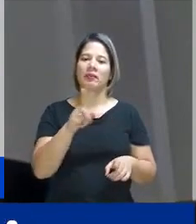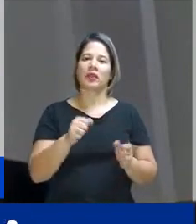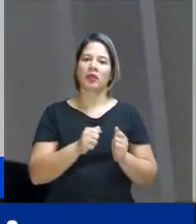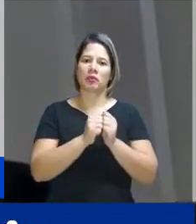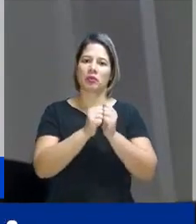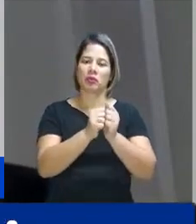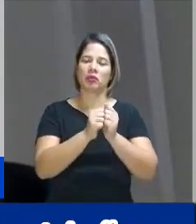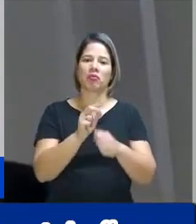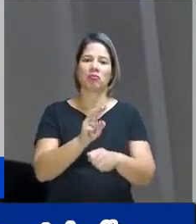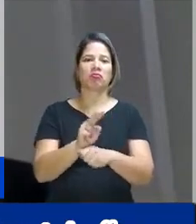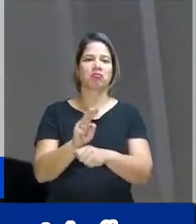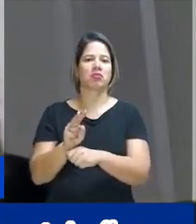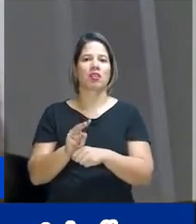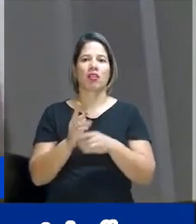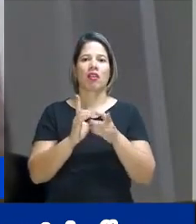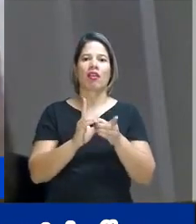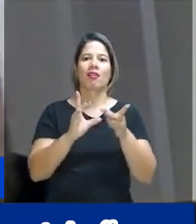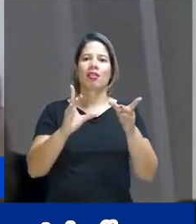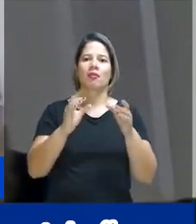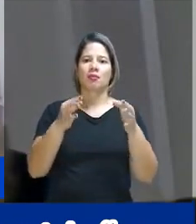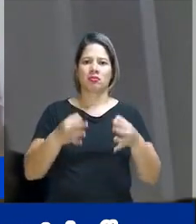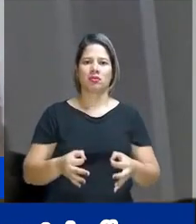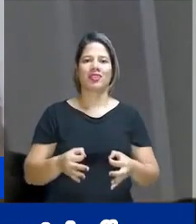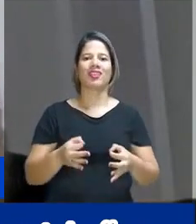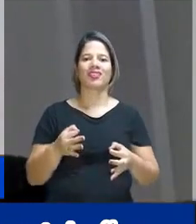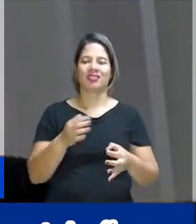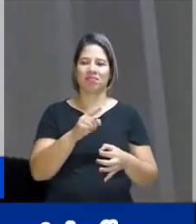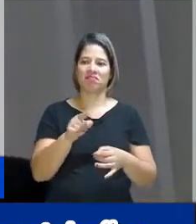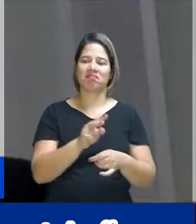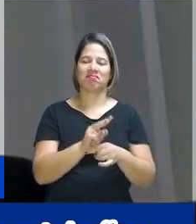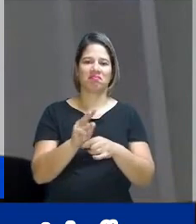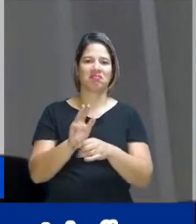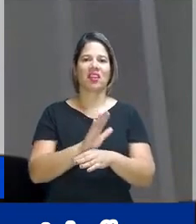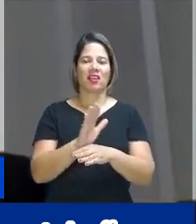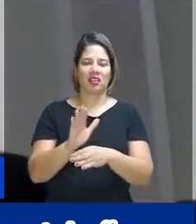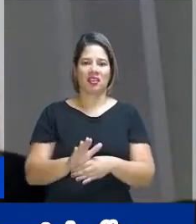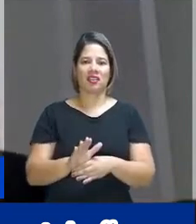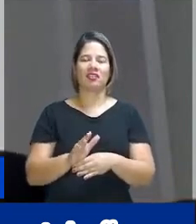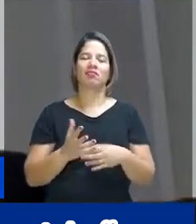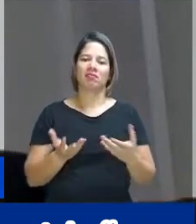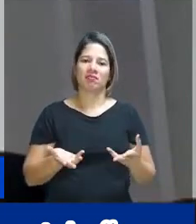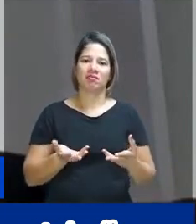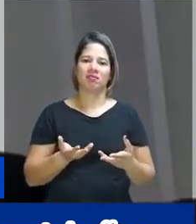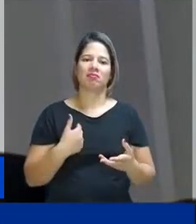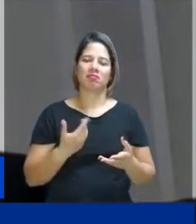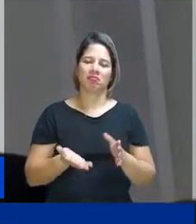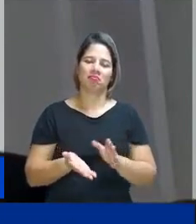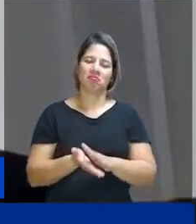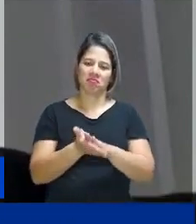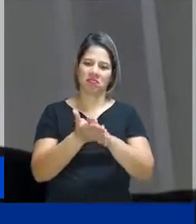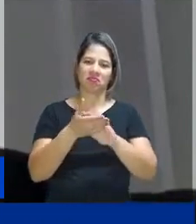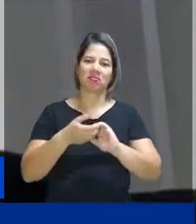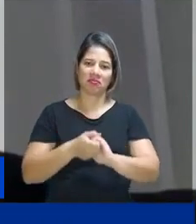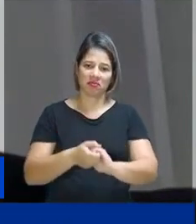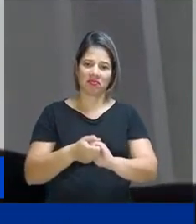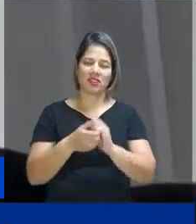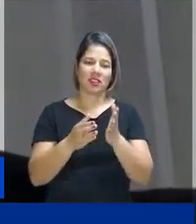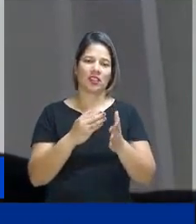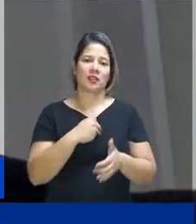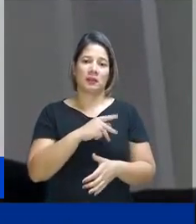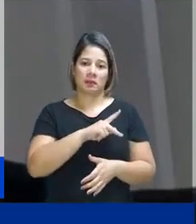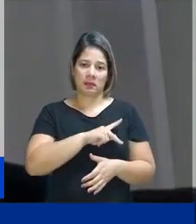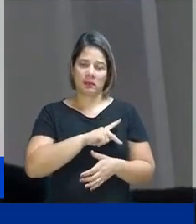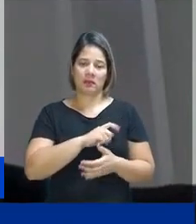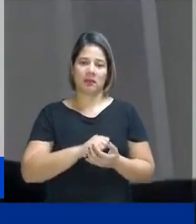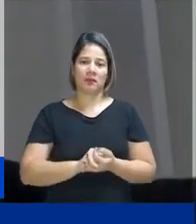eterno defensor do regime democrático. Então, fica aqui também as nossas congratulações ao Ministério Público